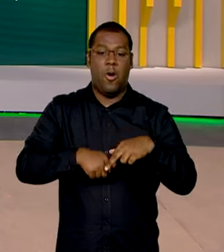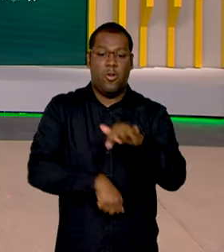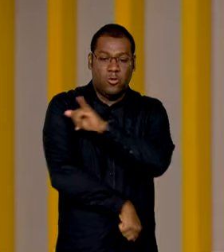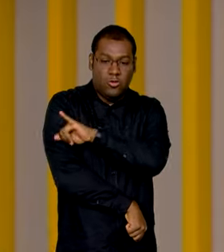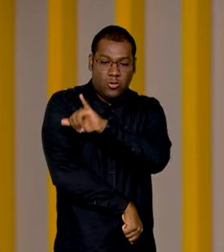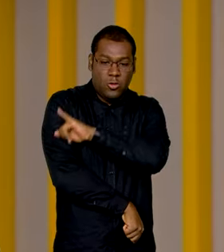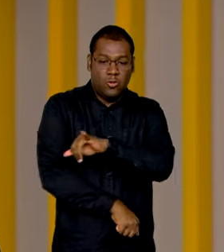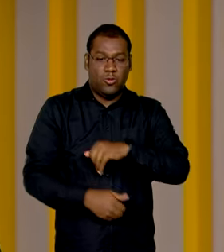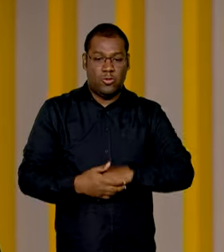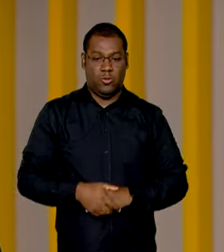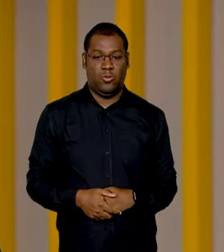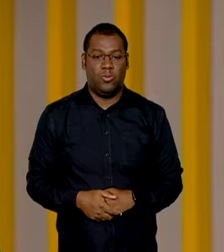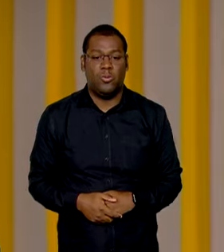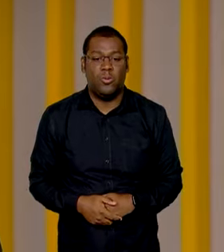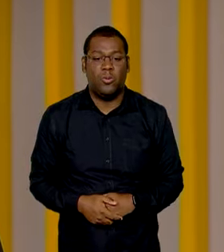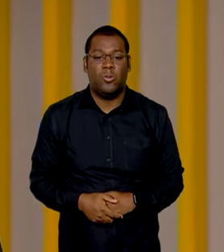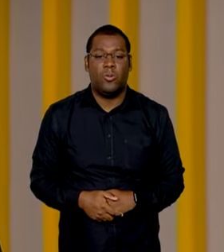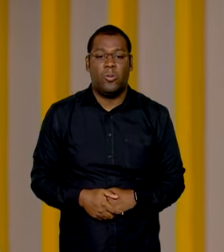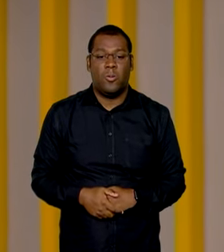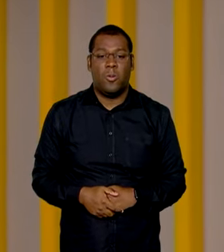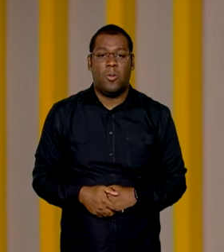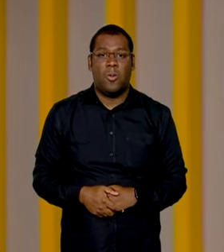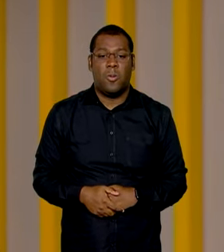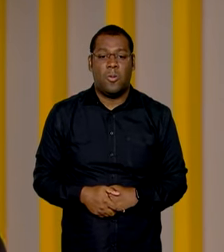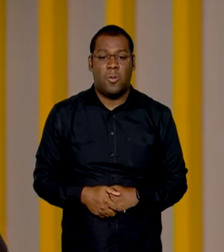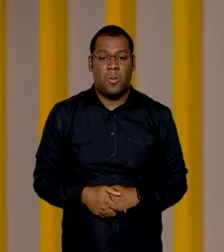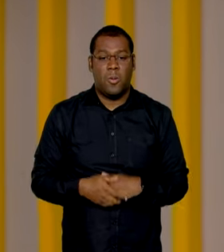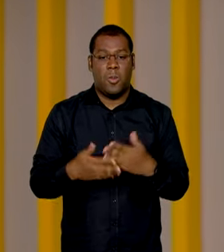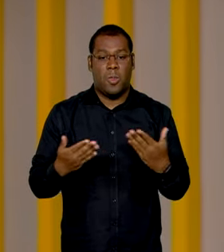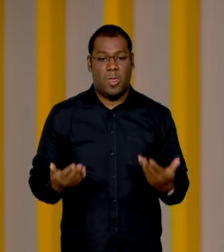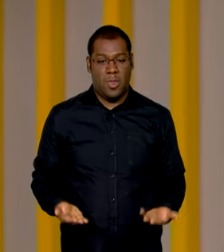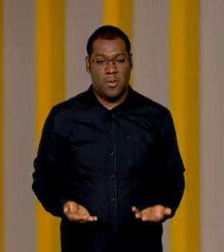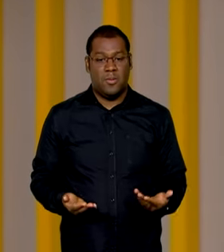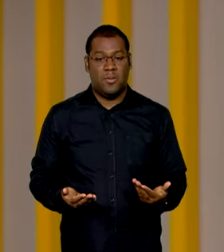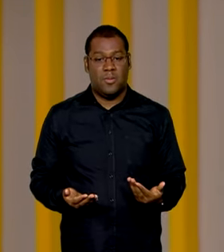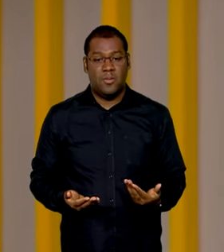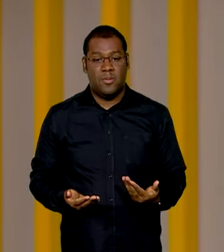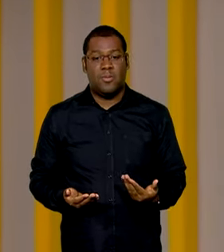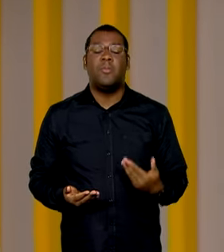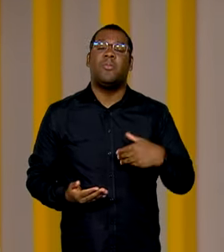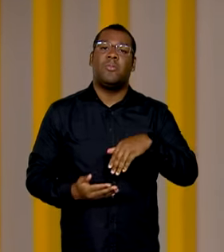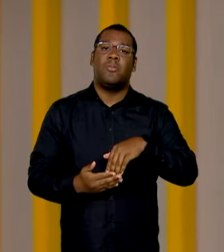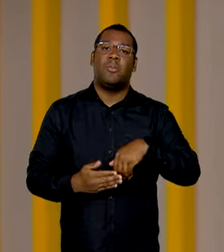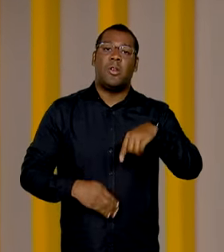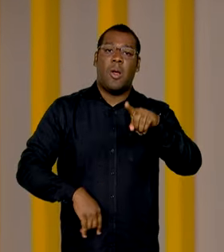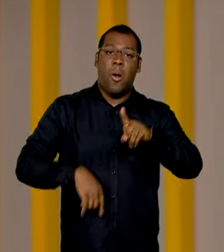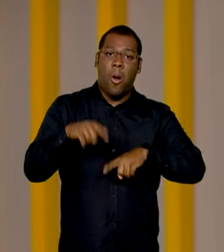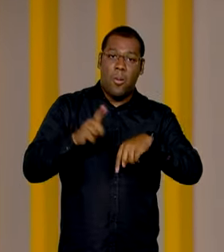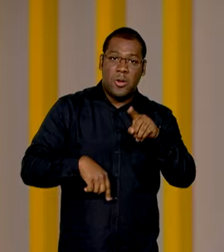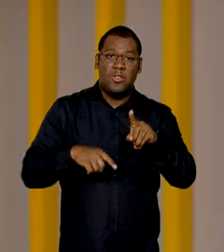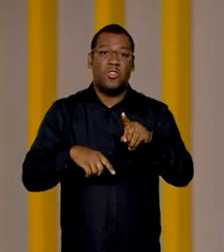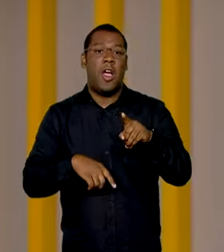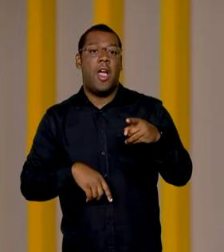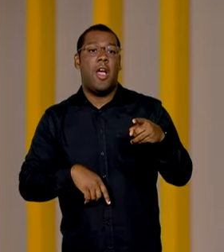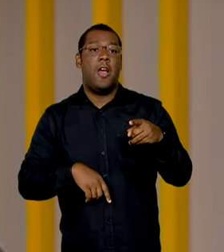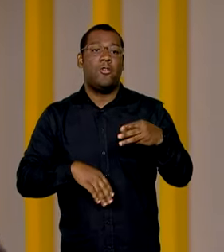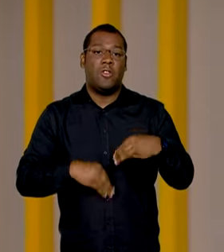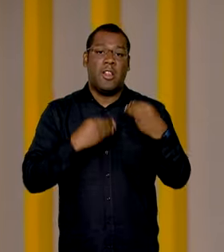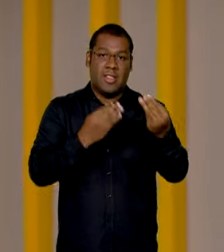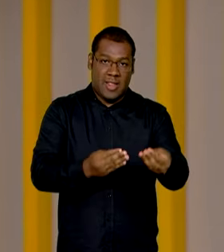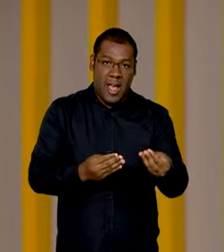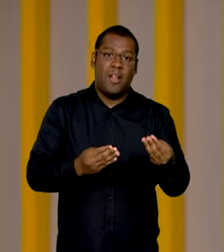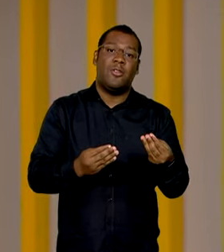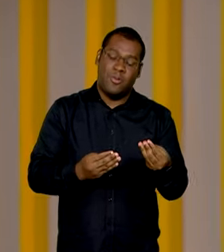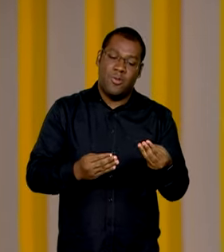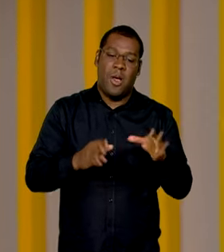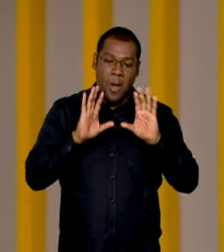Janeiro. Poderia ser só mais uma das muitas entregas de aparelhos públicos para comunidades carentes, mas esta foi